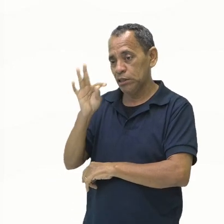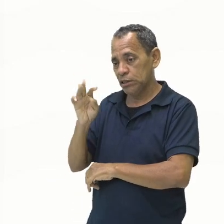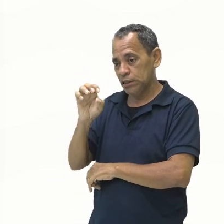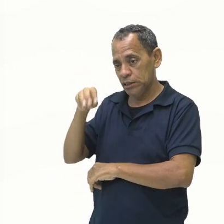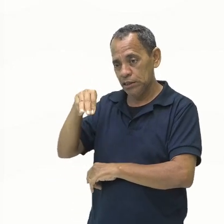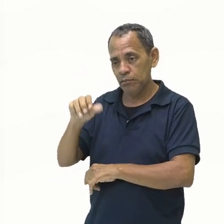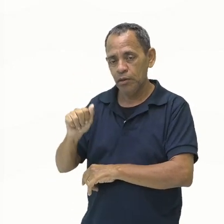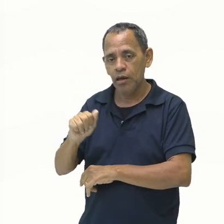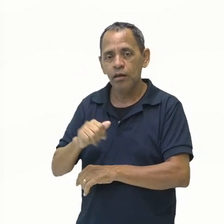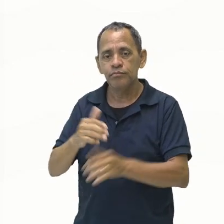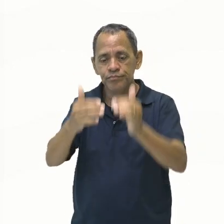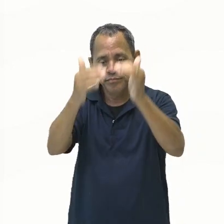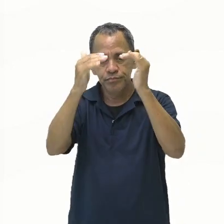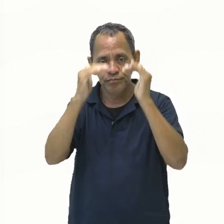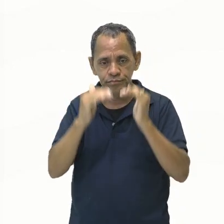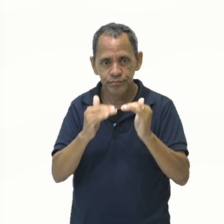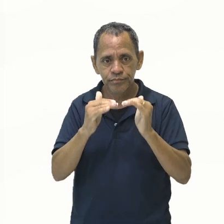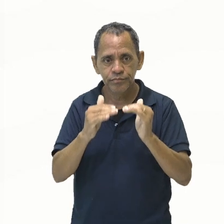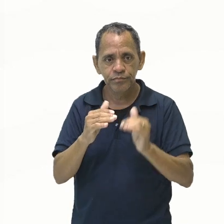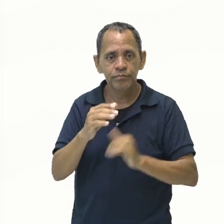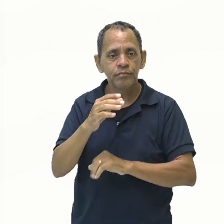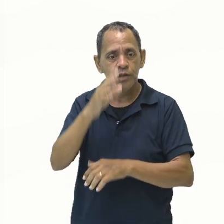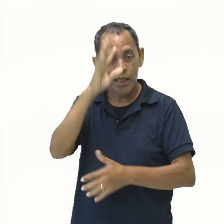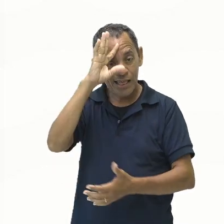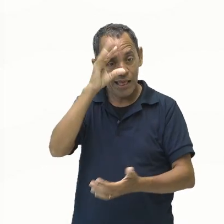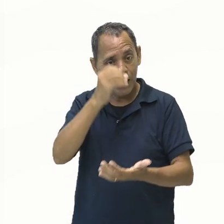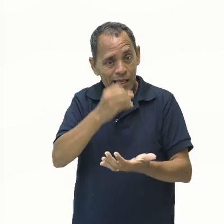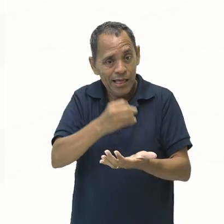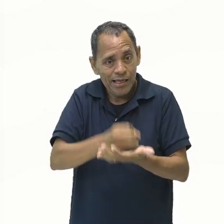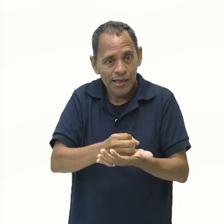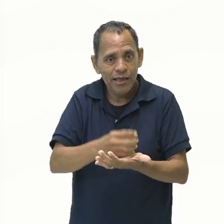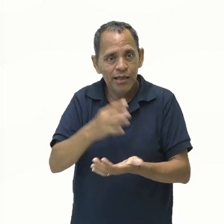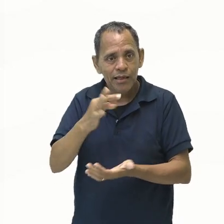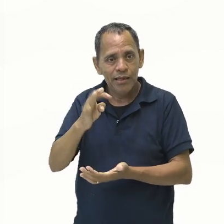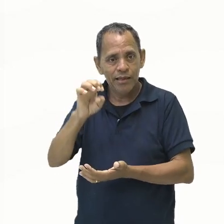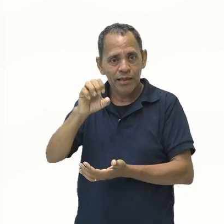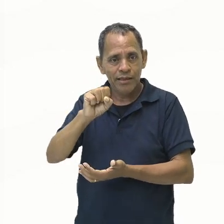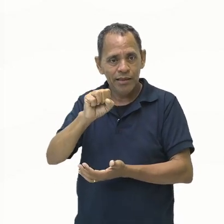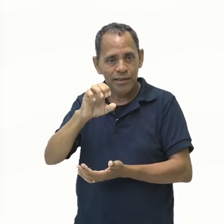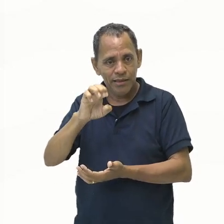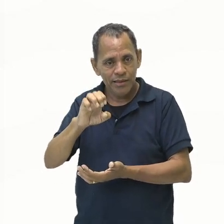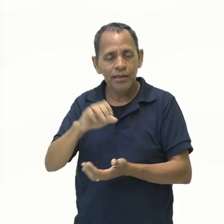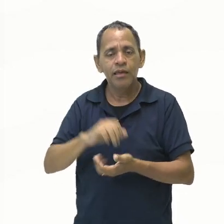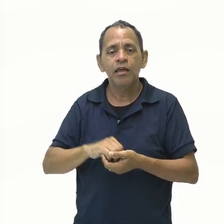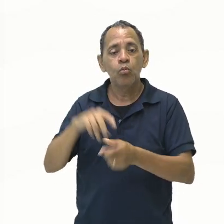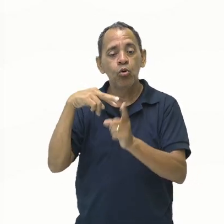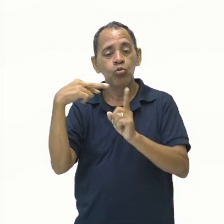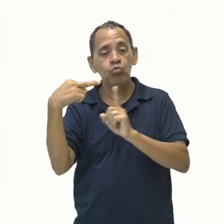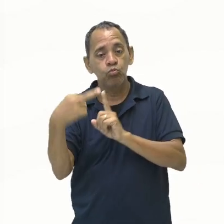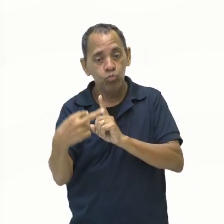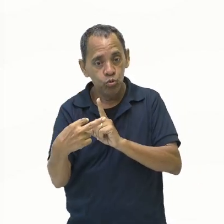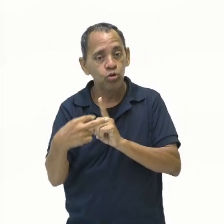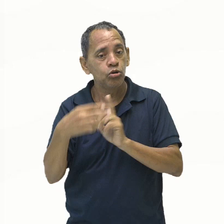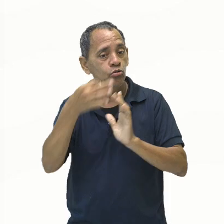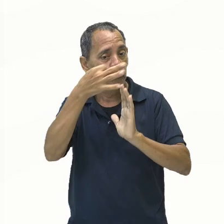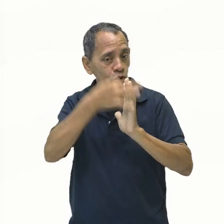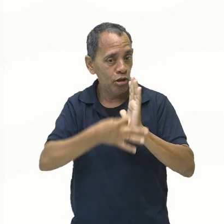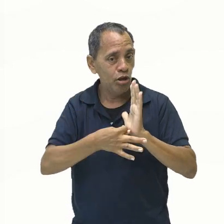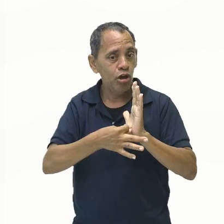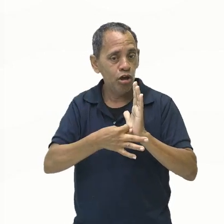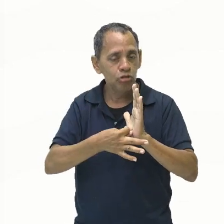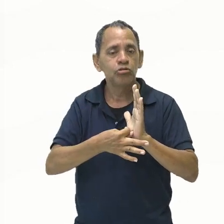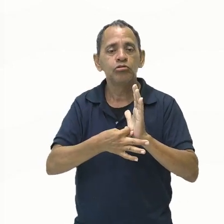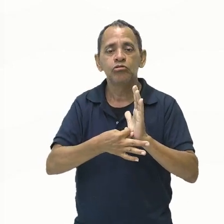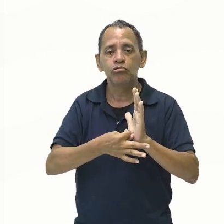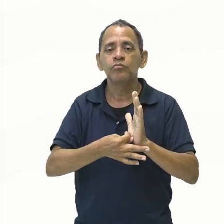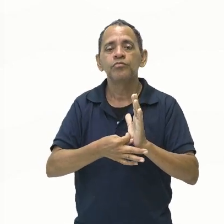tese. A tese é o ponto de vista, né, do texto dissertativo argumentativo. Nós denominamos, então,